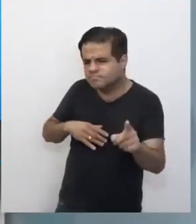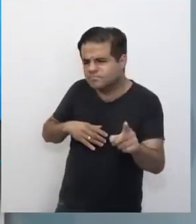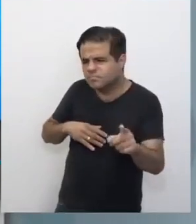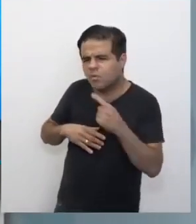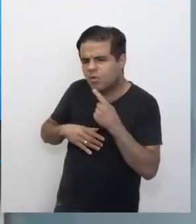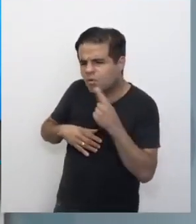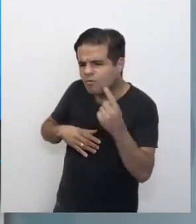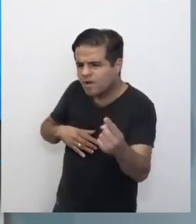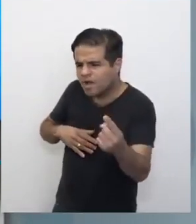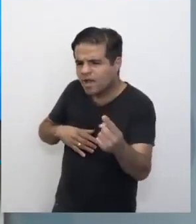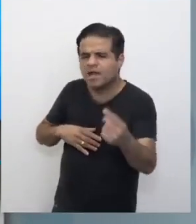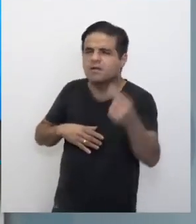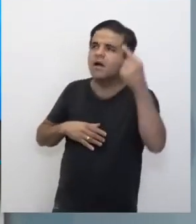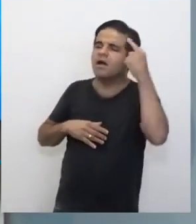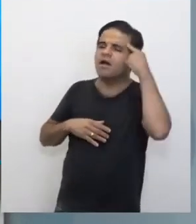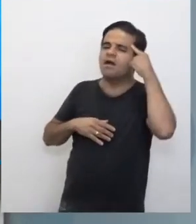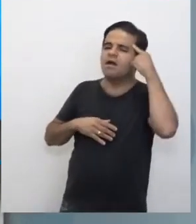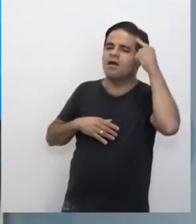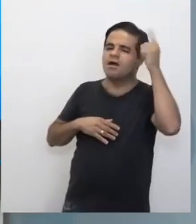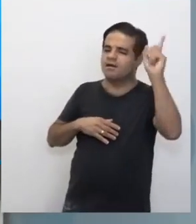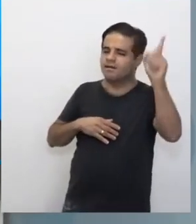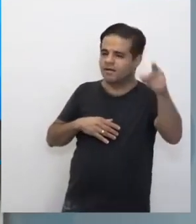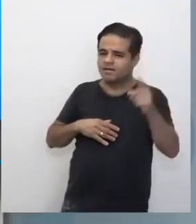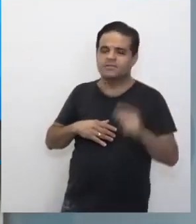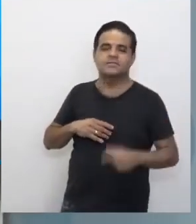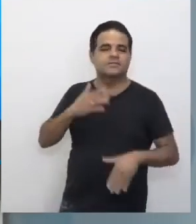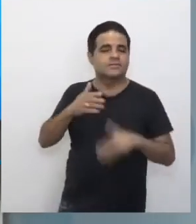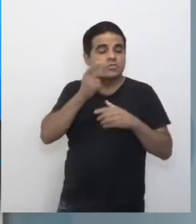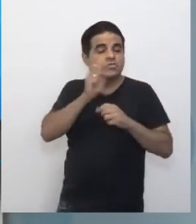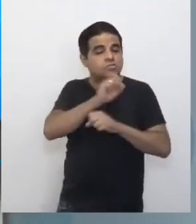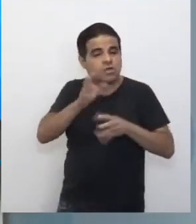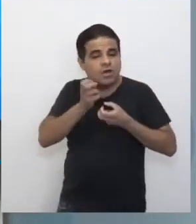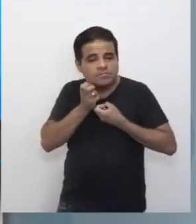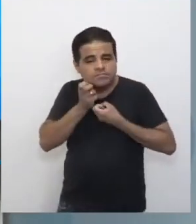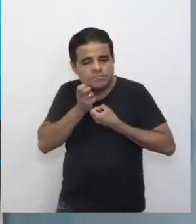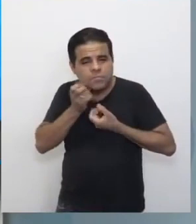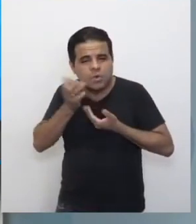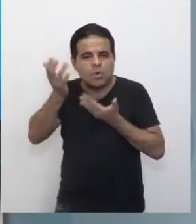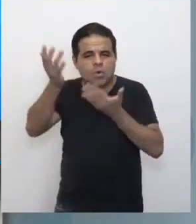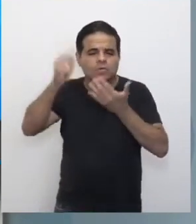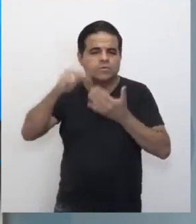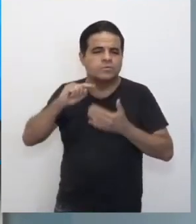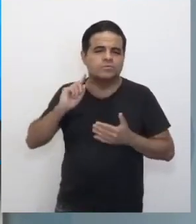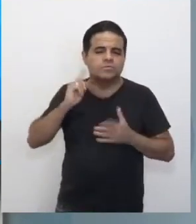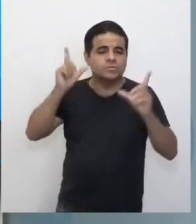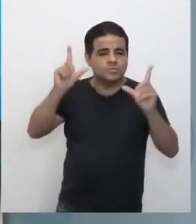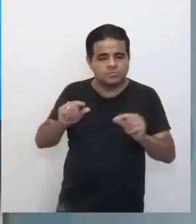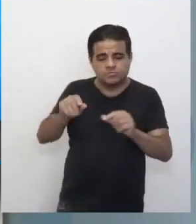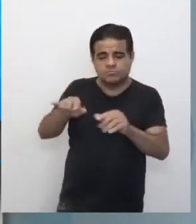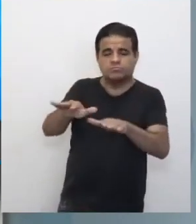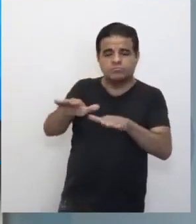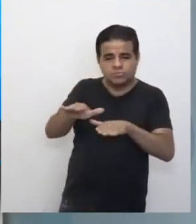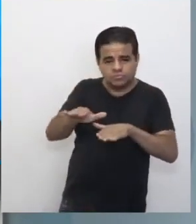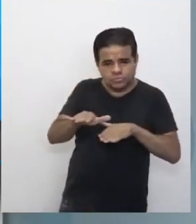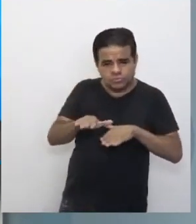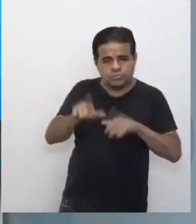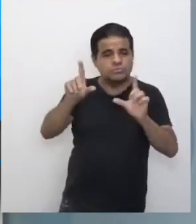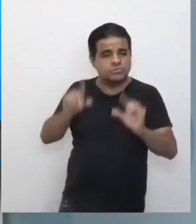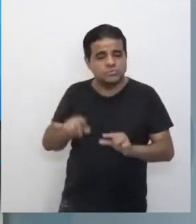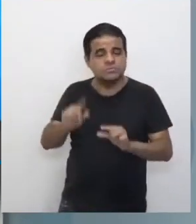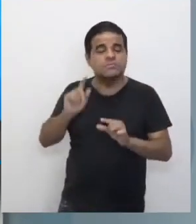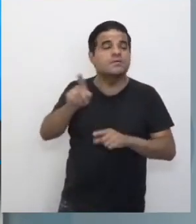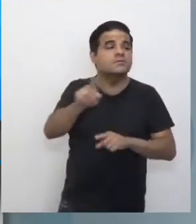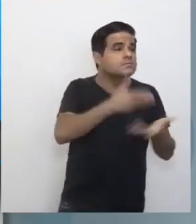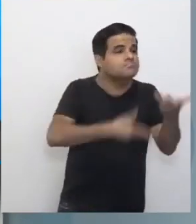ele fala isso, ele está falando além da questão da poluição, além da questão de diminuir o trânsito. É a nossa relação com